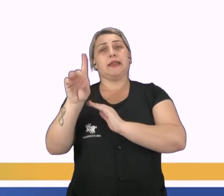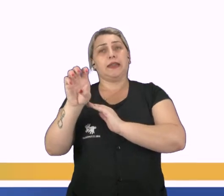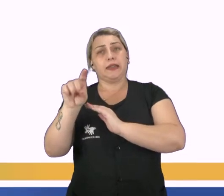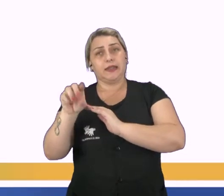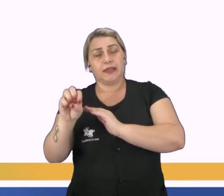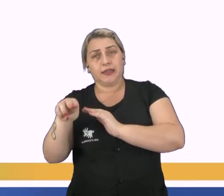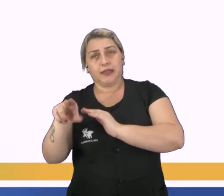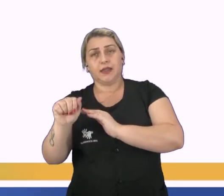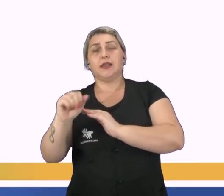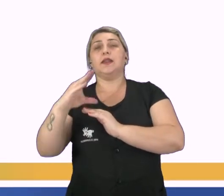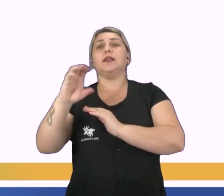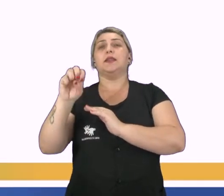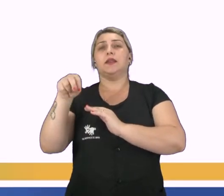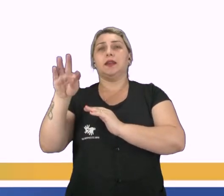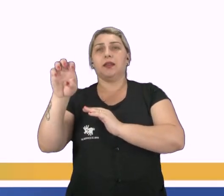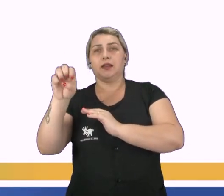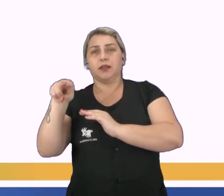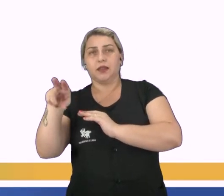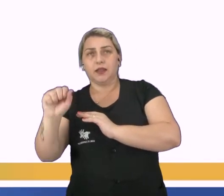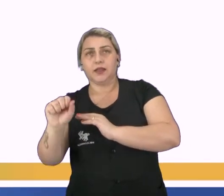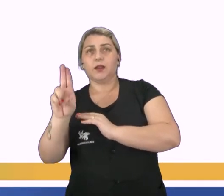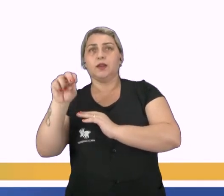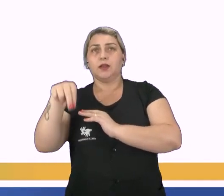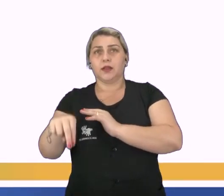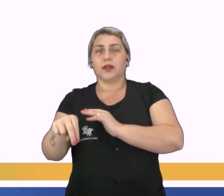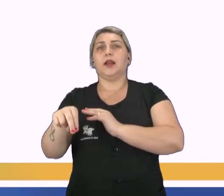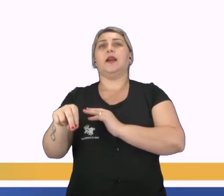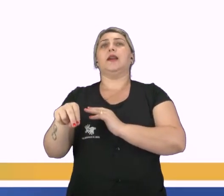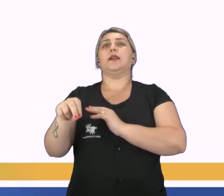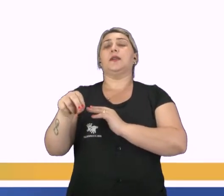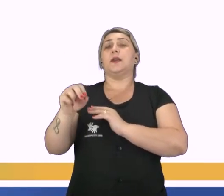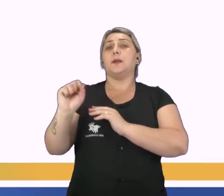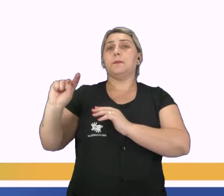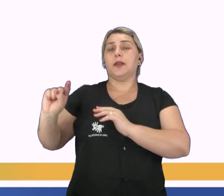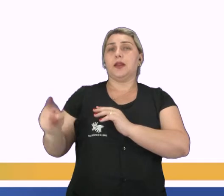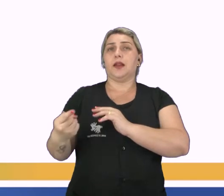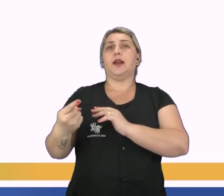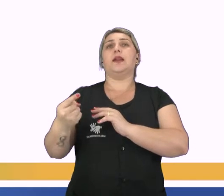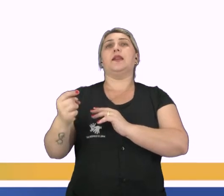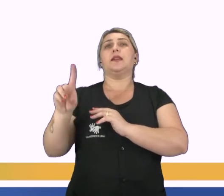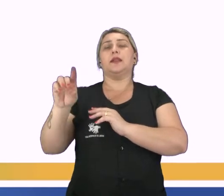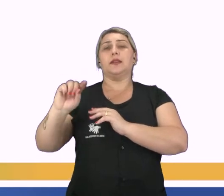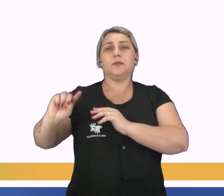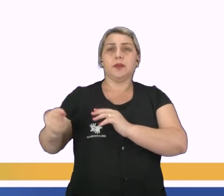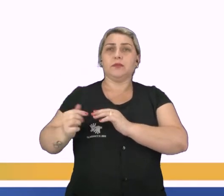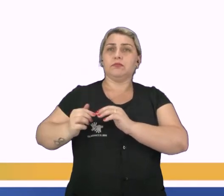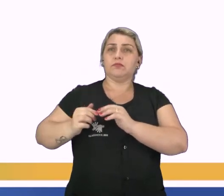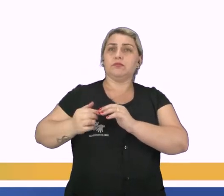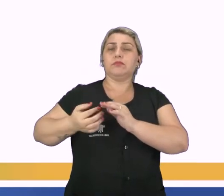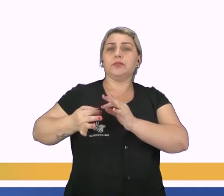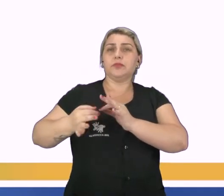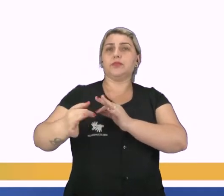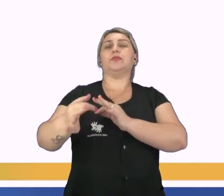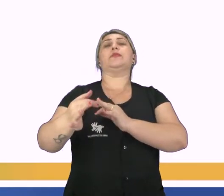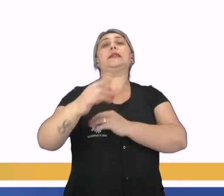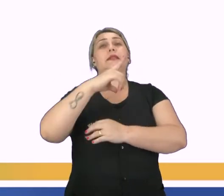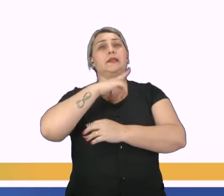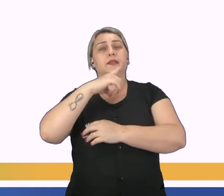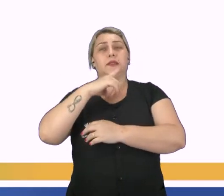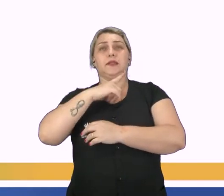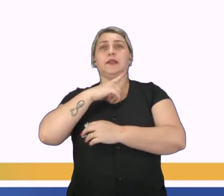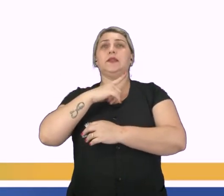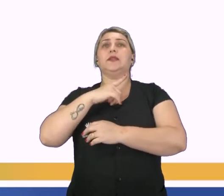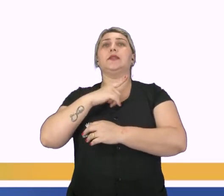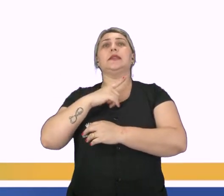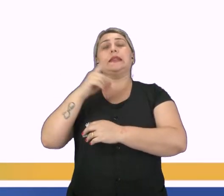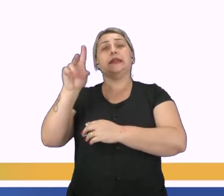aí vem as unidades de milhares, as dezenas de milhares, e assim sucessivamente. Nós temos a